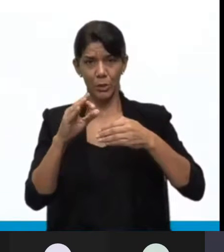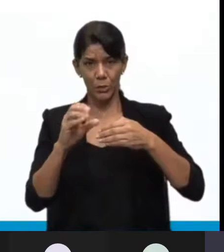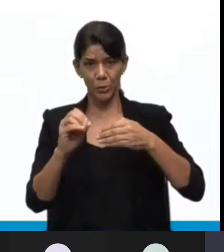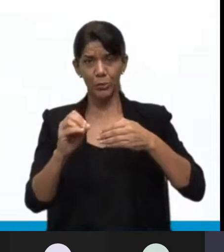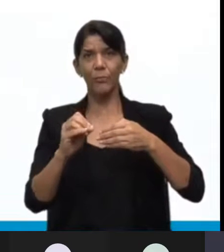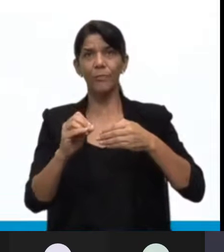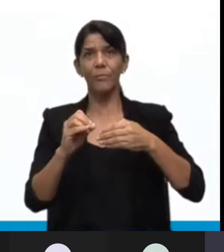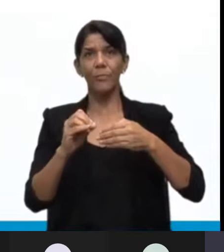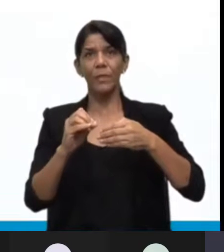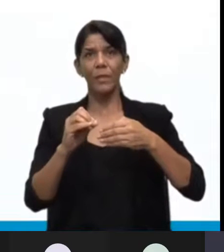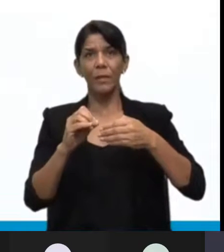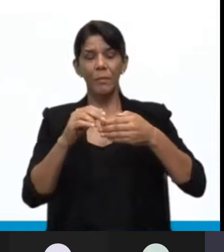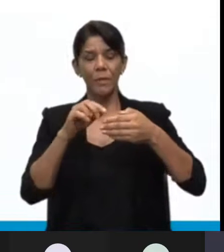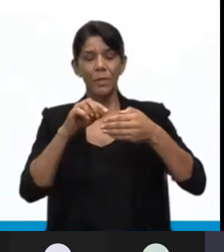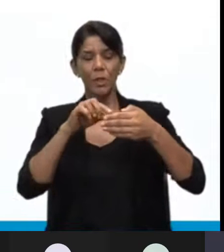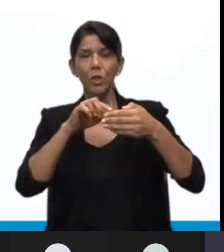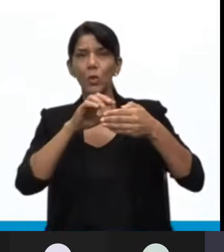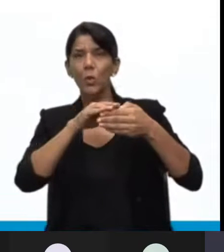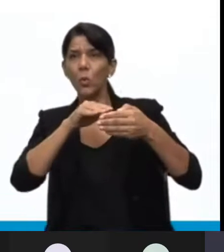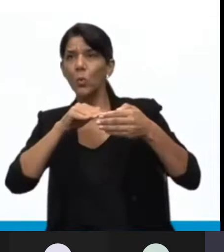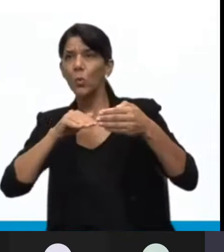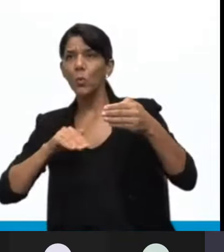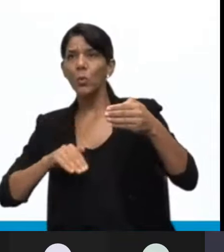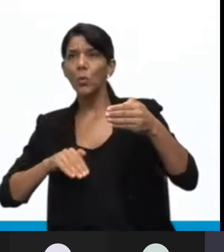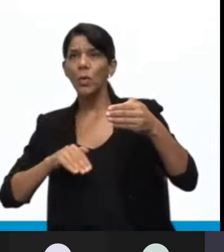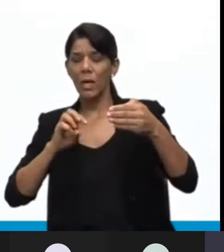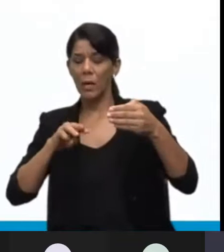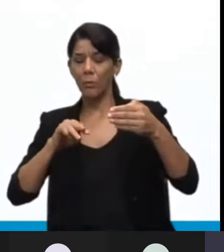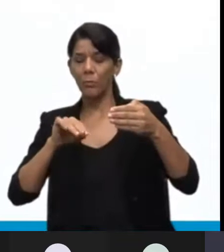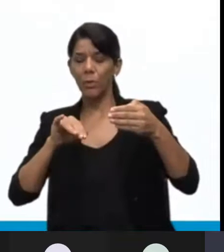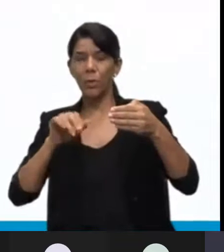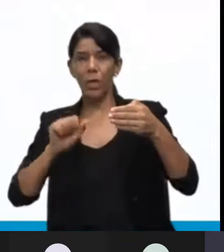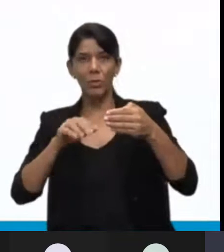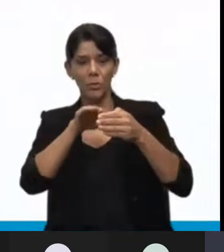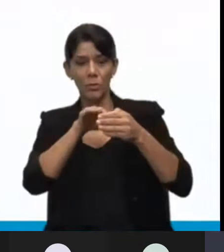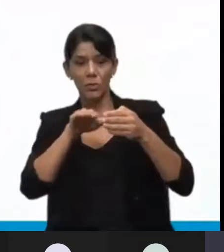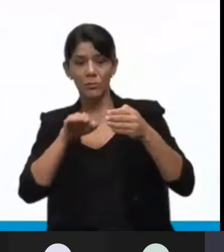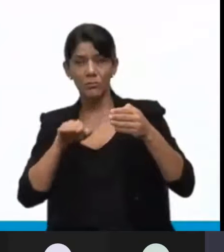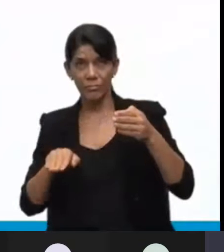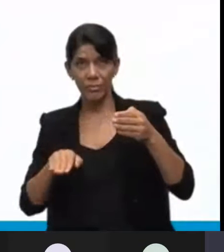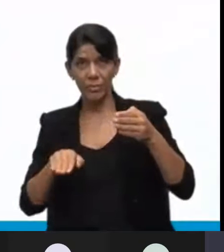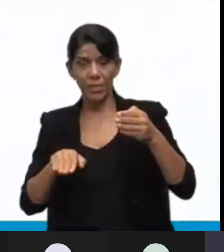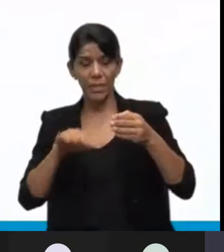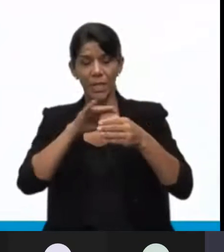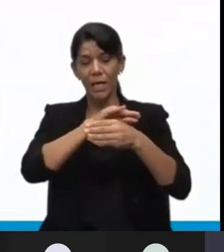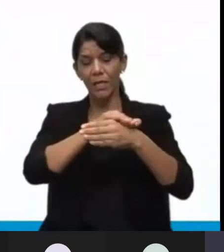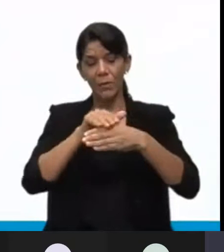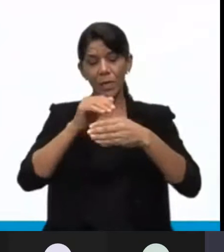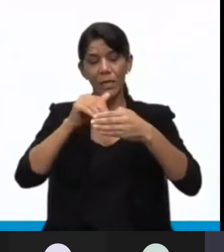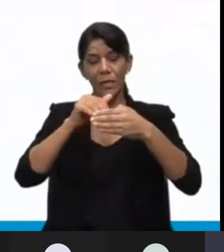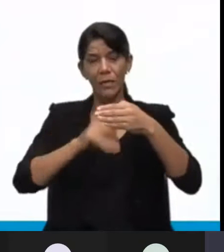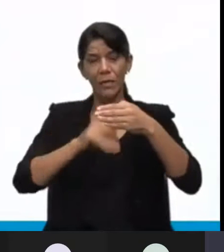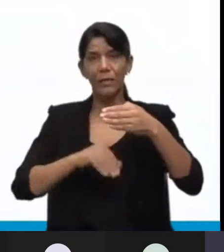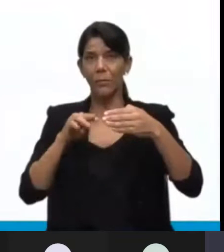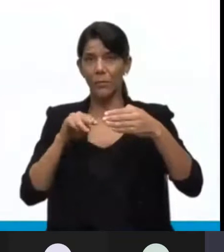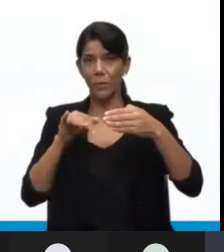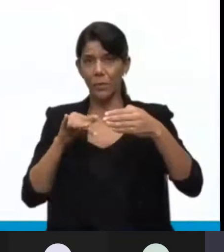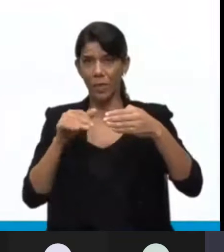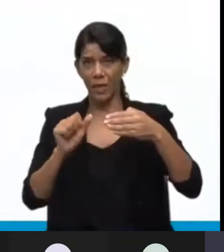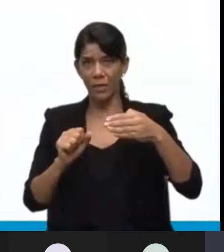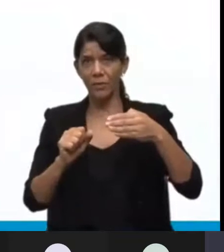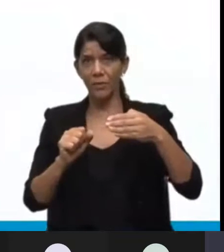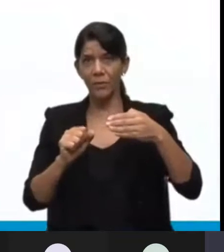epicárdica. Aqui, tudo isso aqui é o meu miocárdio, né, formado aí por músculo